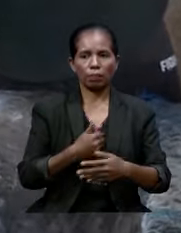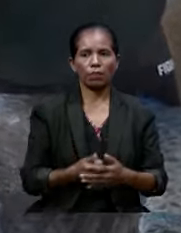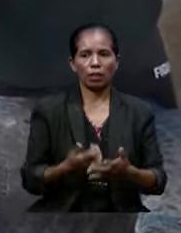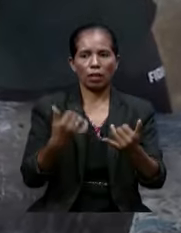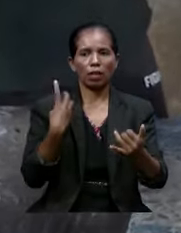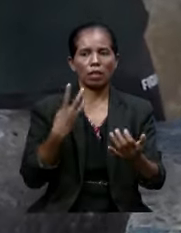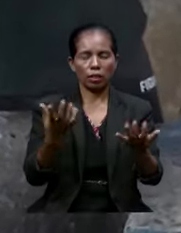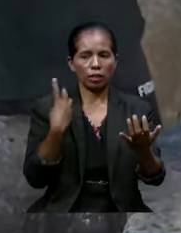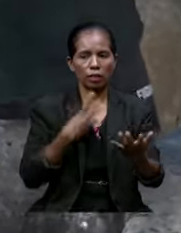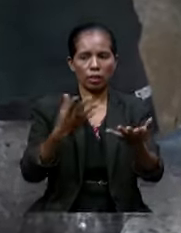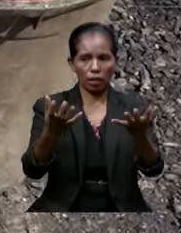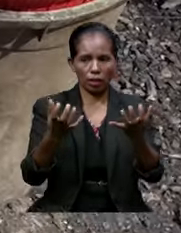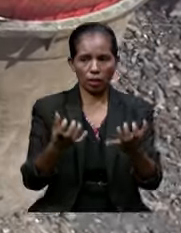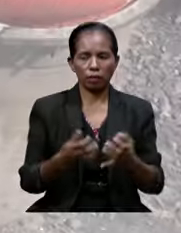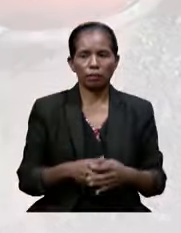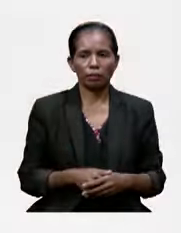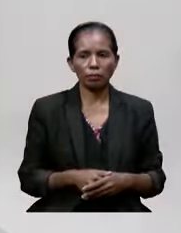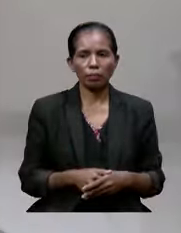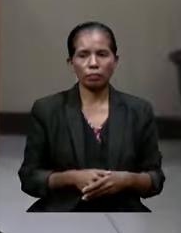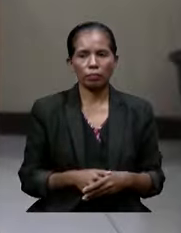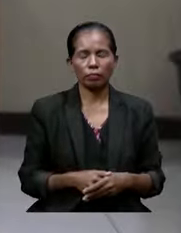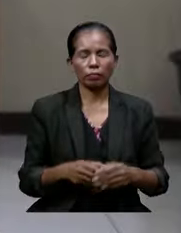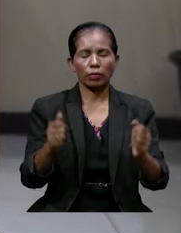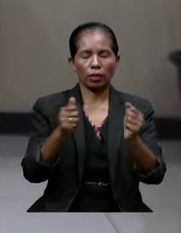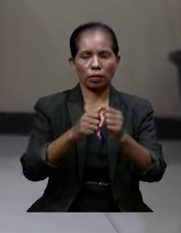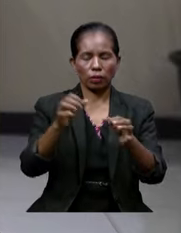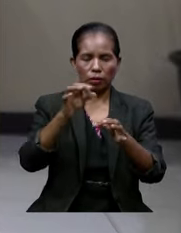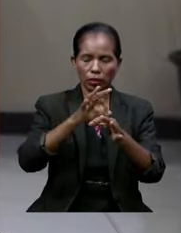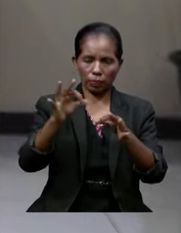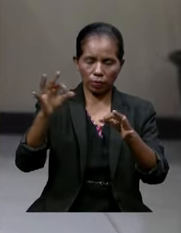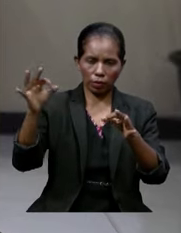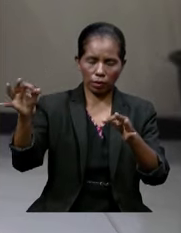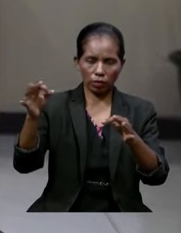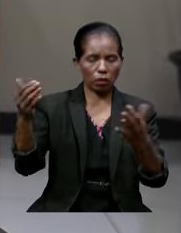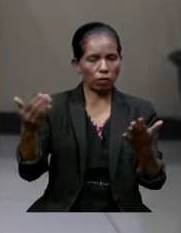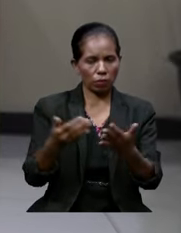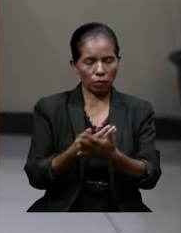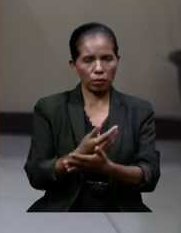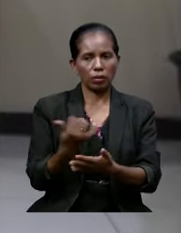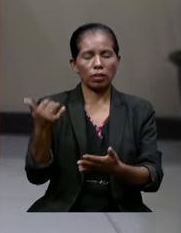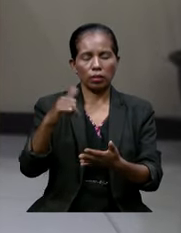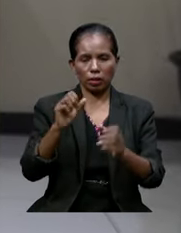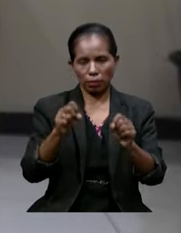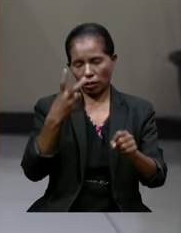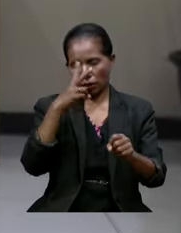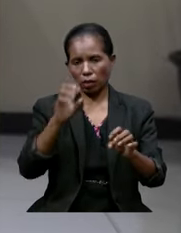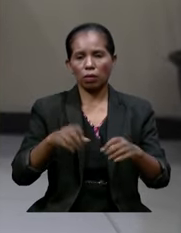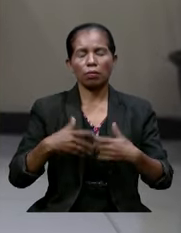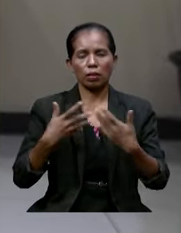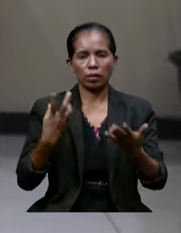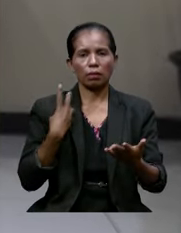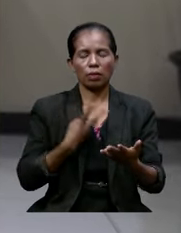akar kita akar dinamiza ho espiritu inovasi unian. Para sih bele hari o insa maka ita